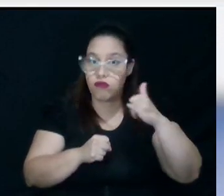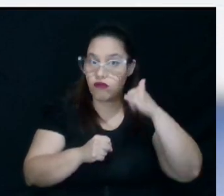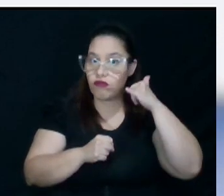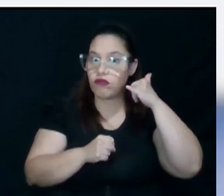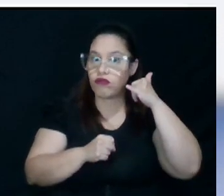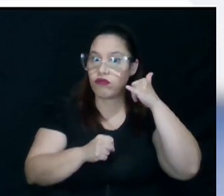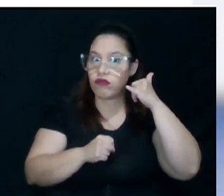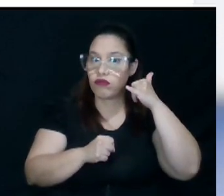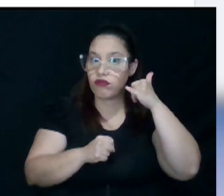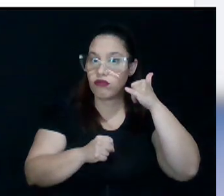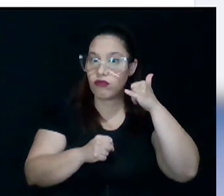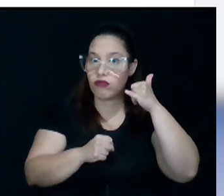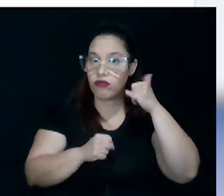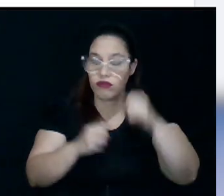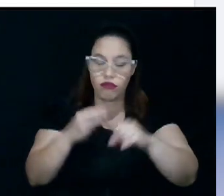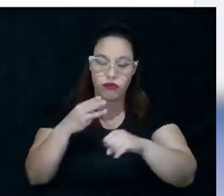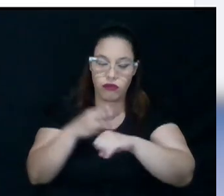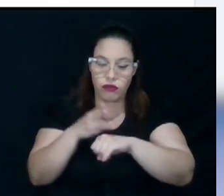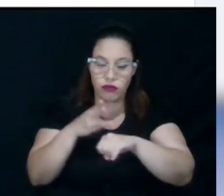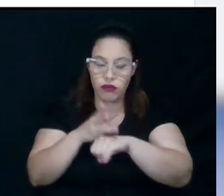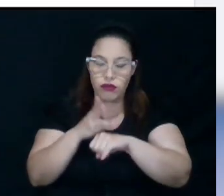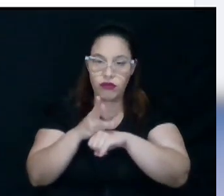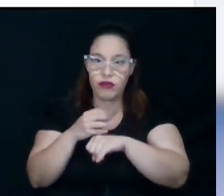telefone 99900